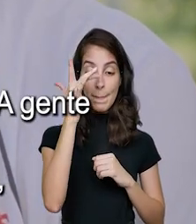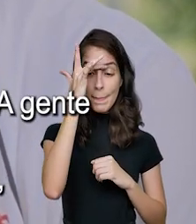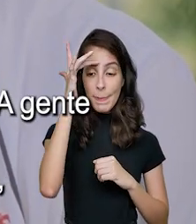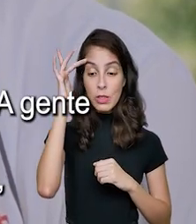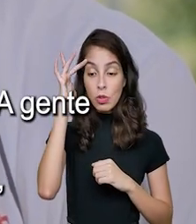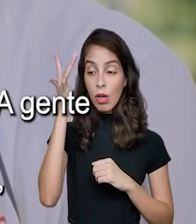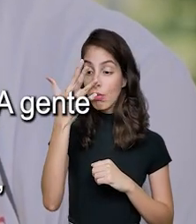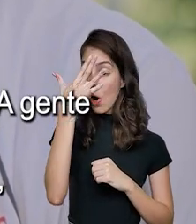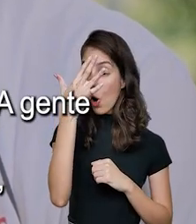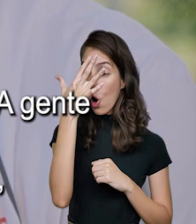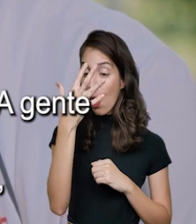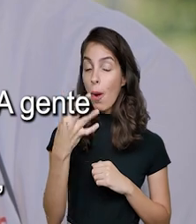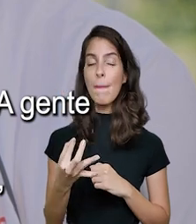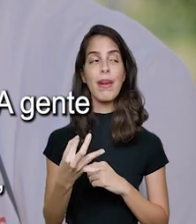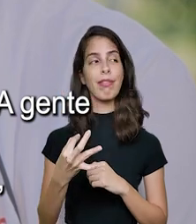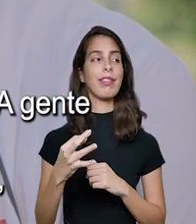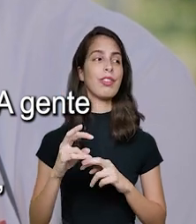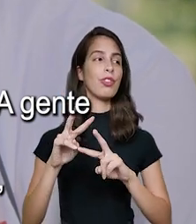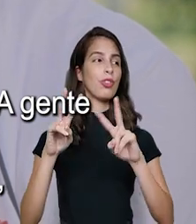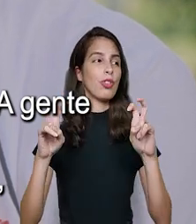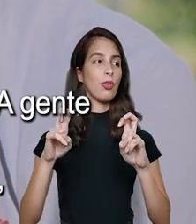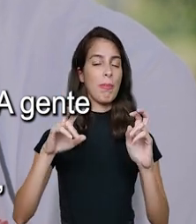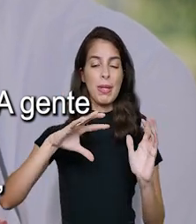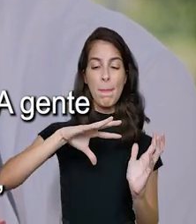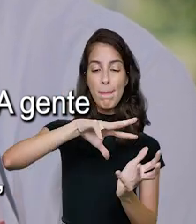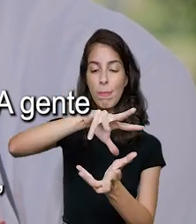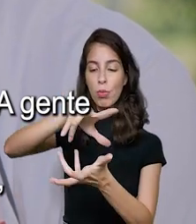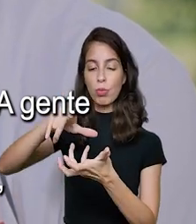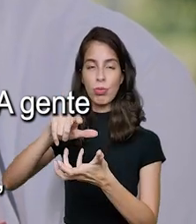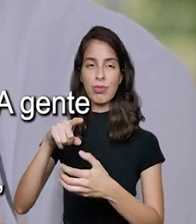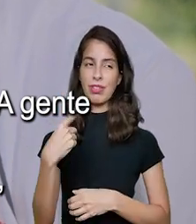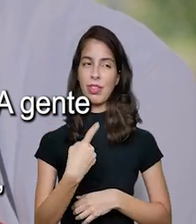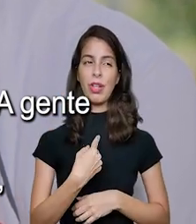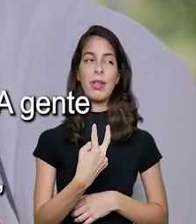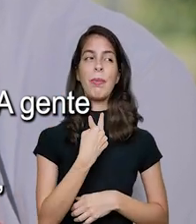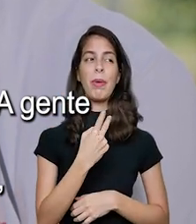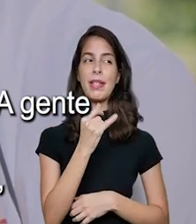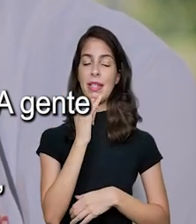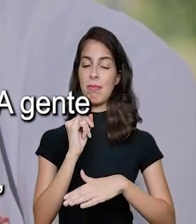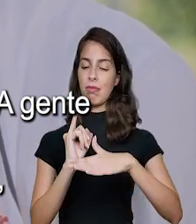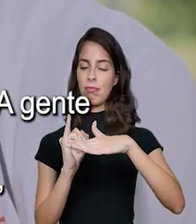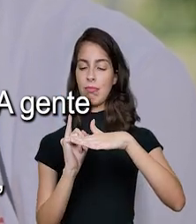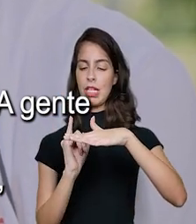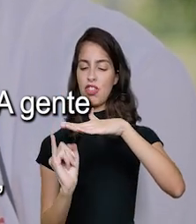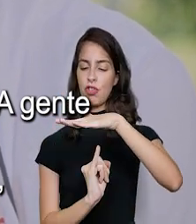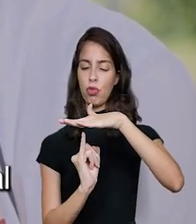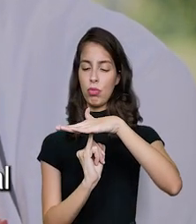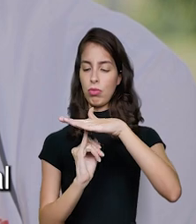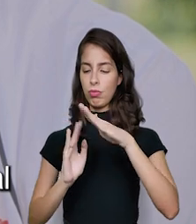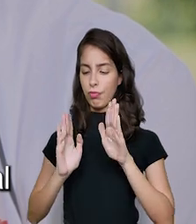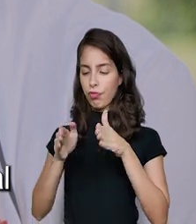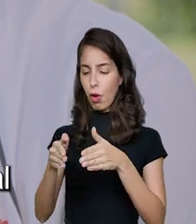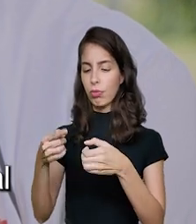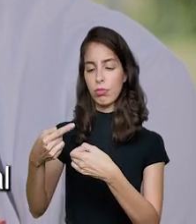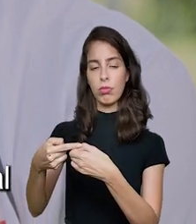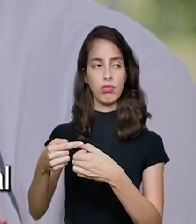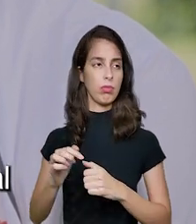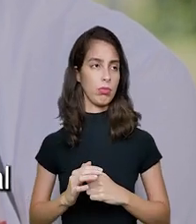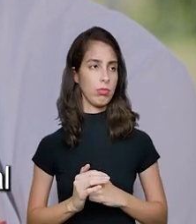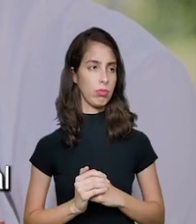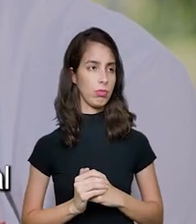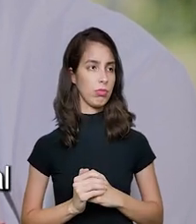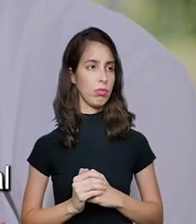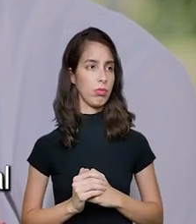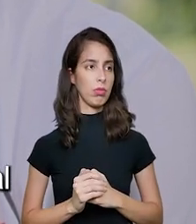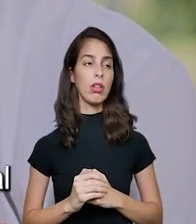também compreenda que nós som uma instituição do mundo a gente não pode ser uma instituição de um bairro de um município né porque tá na lei